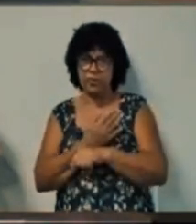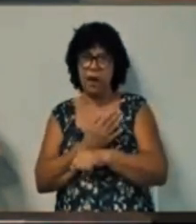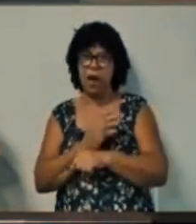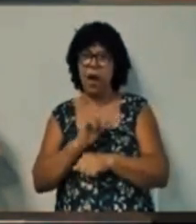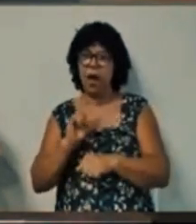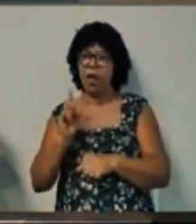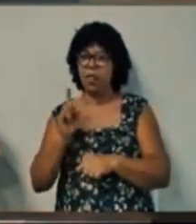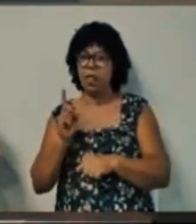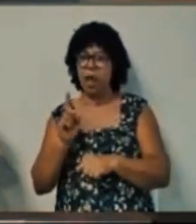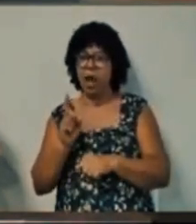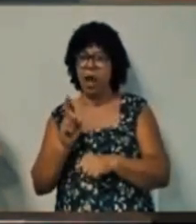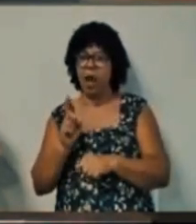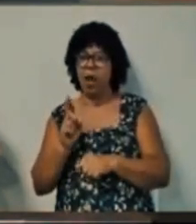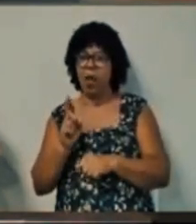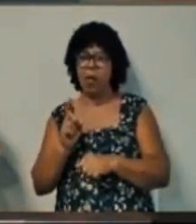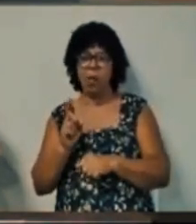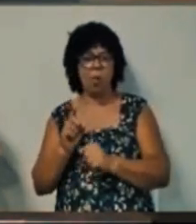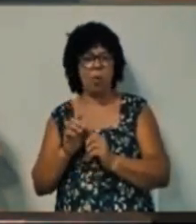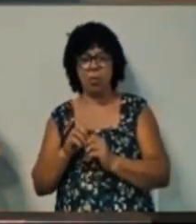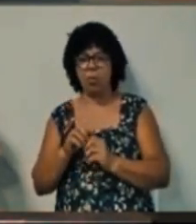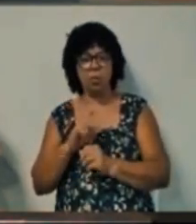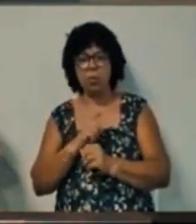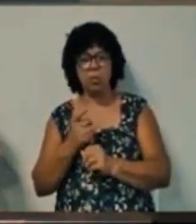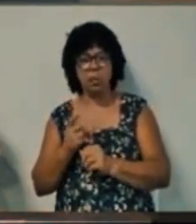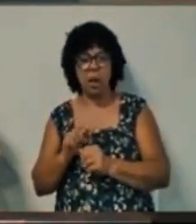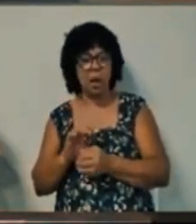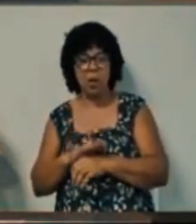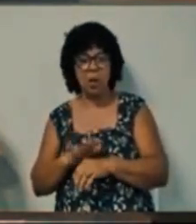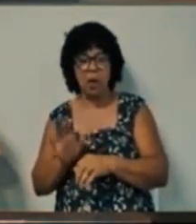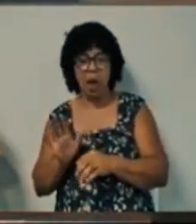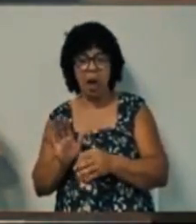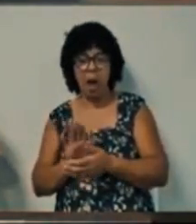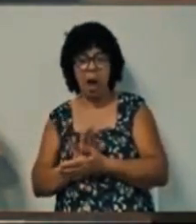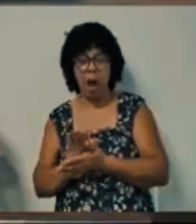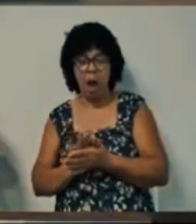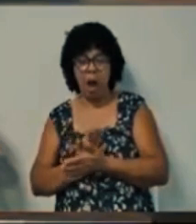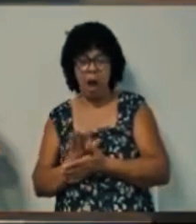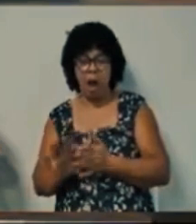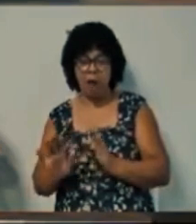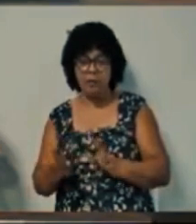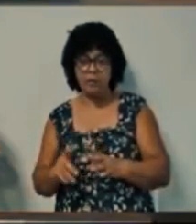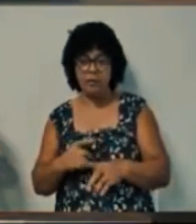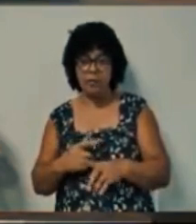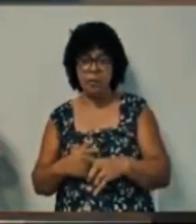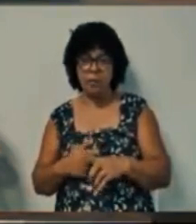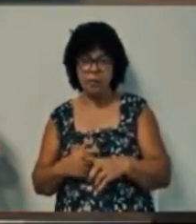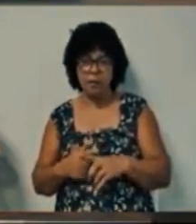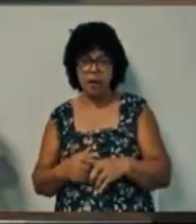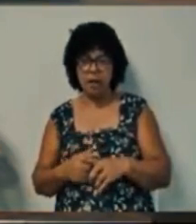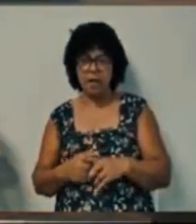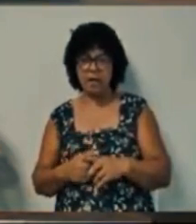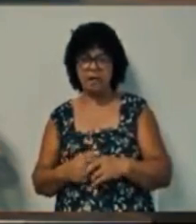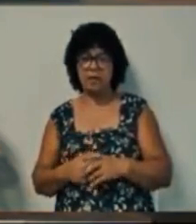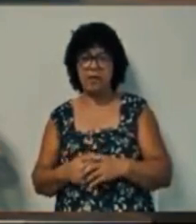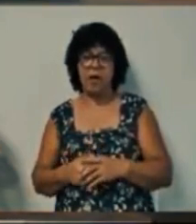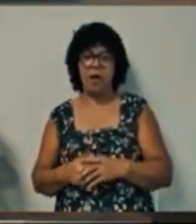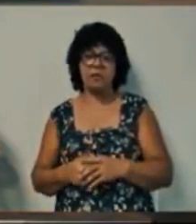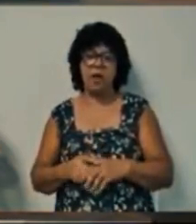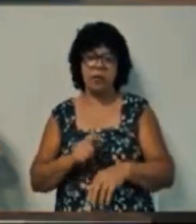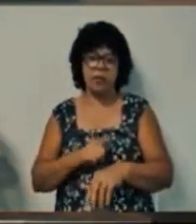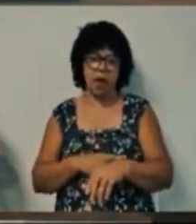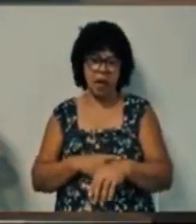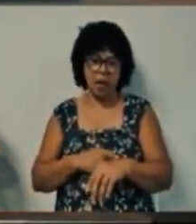mas eu entrei numa crise, e aquela carta não resolveu. Aí me disseram que em Éfeso tem um